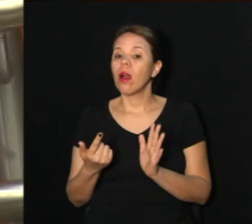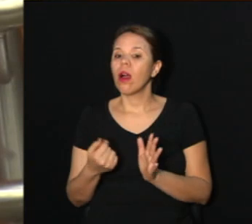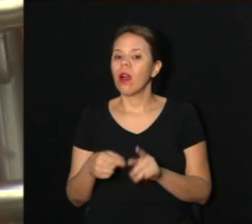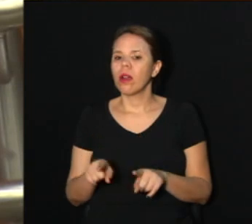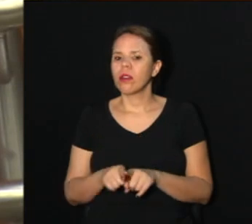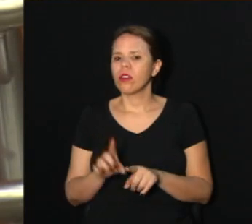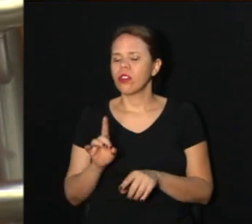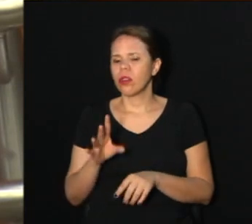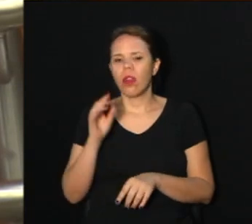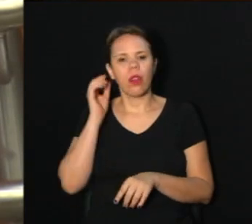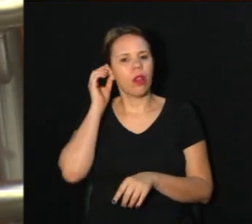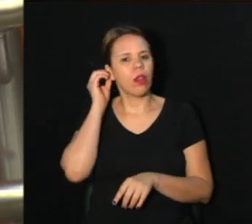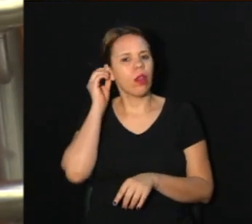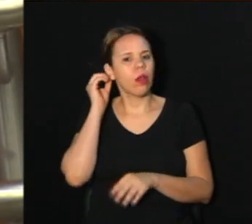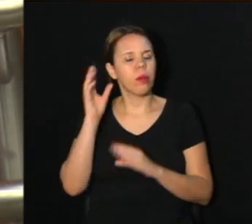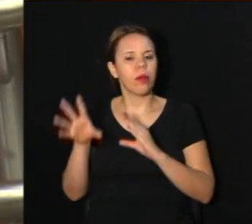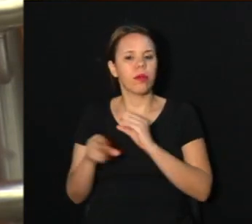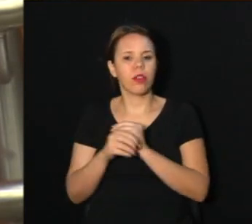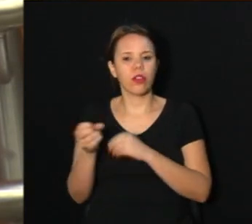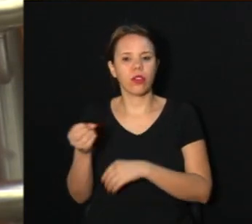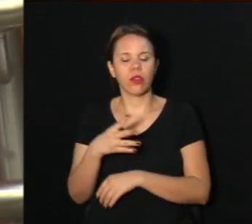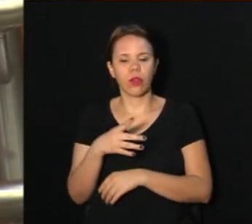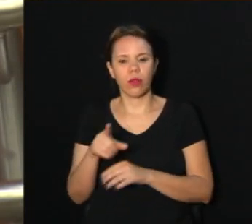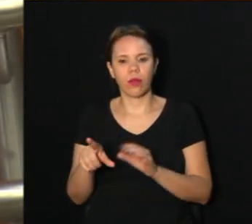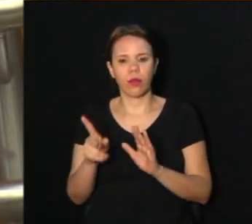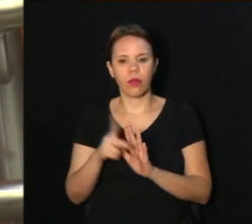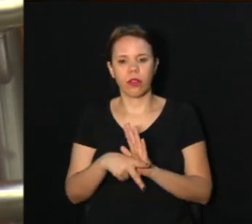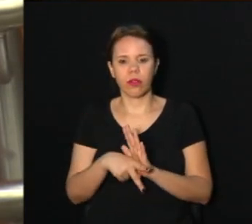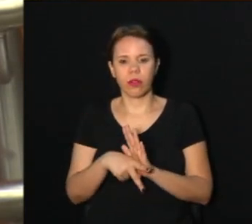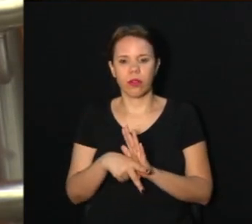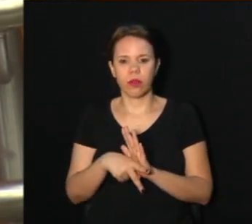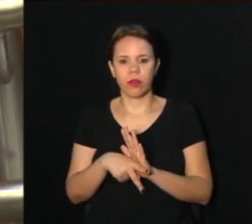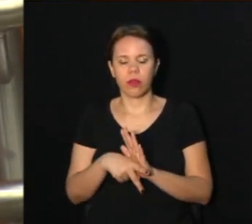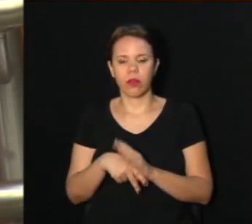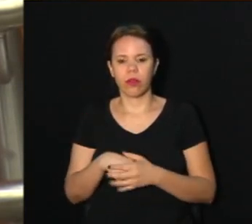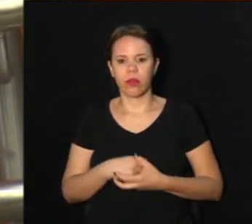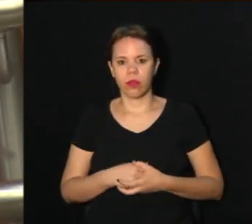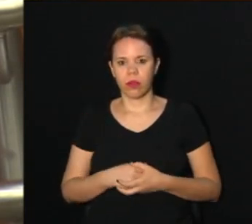para implantar esse novo projeto megalômano,